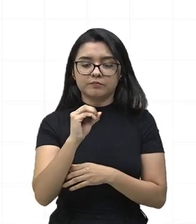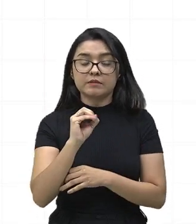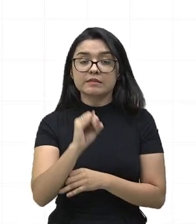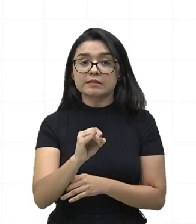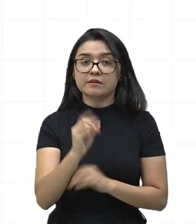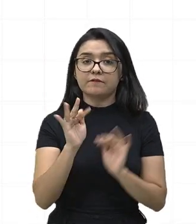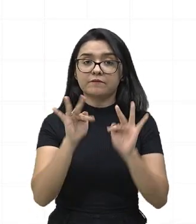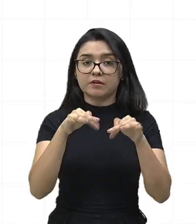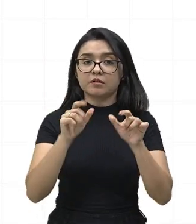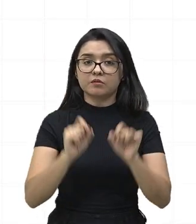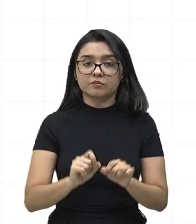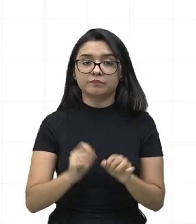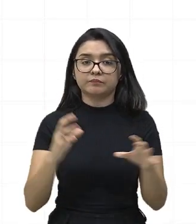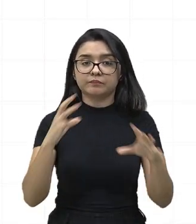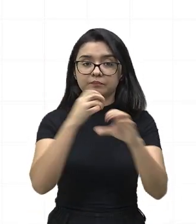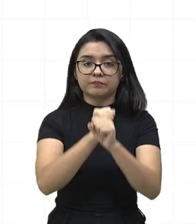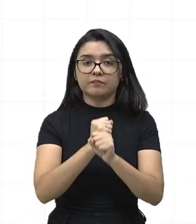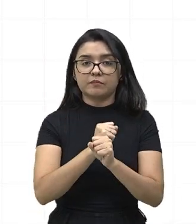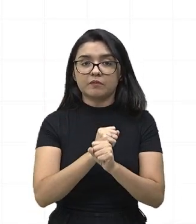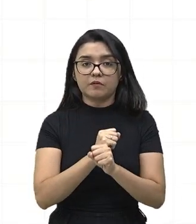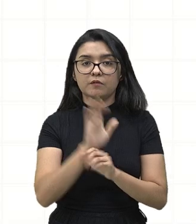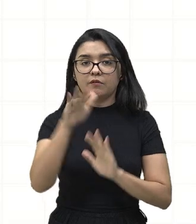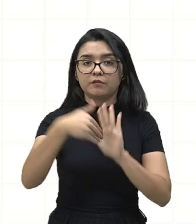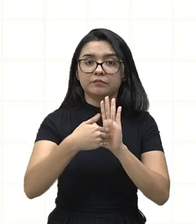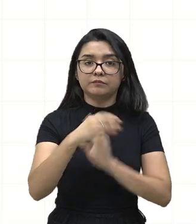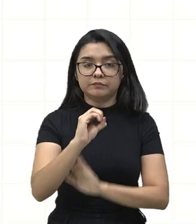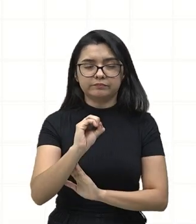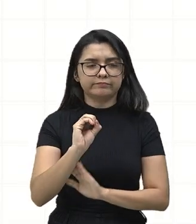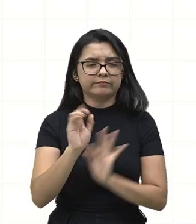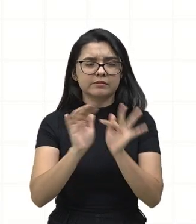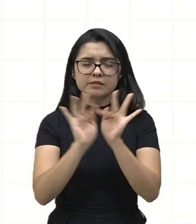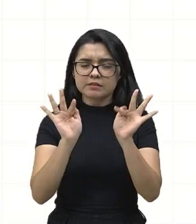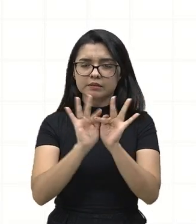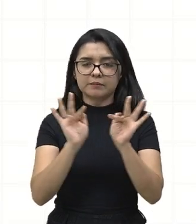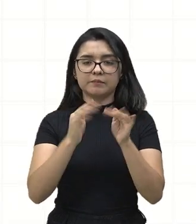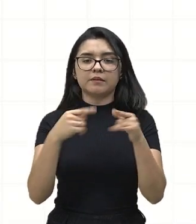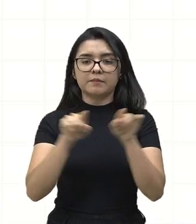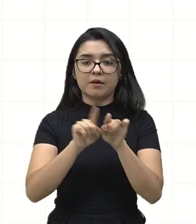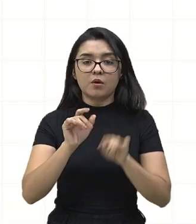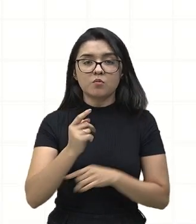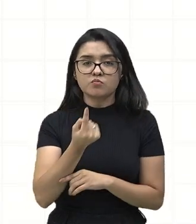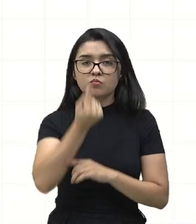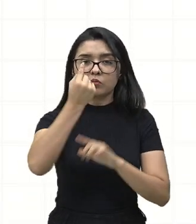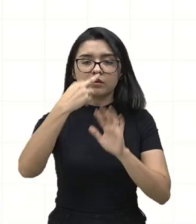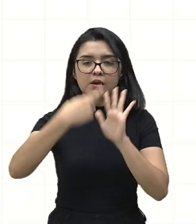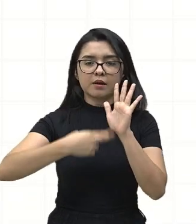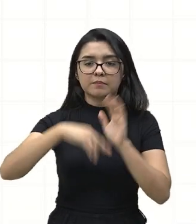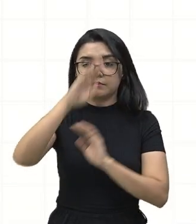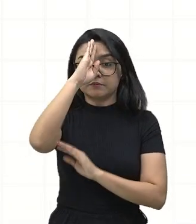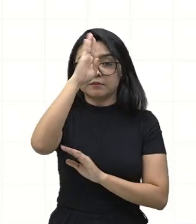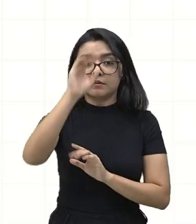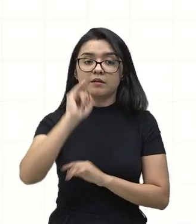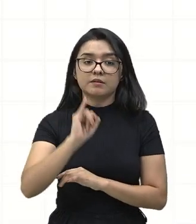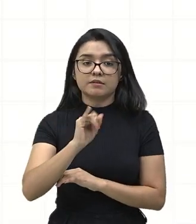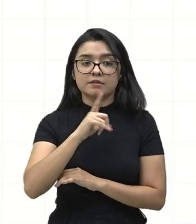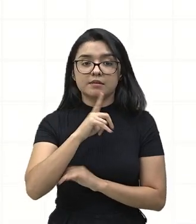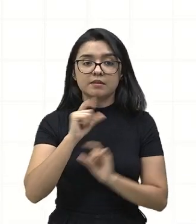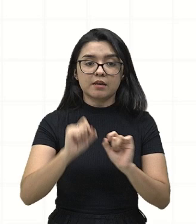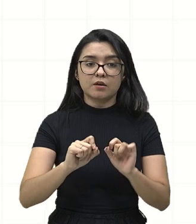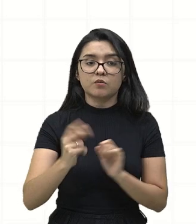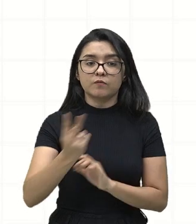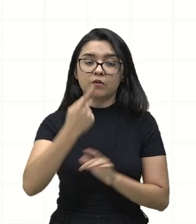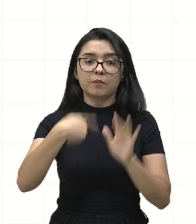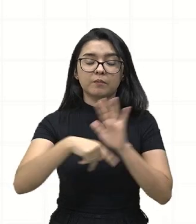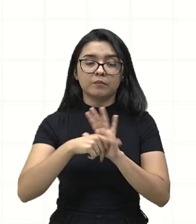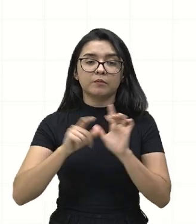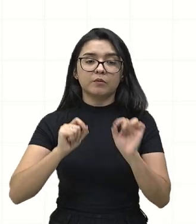termina com um algarismo 0. Simplesmente, é o único critério. Se você tem um valor onde